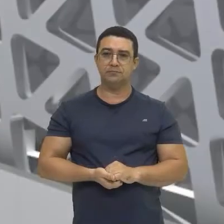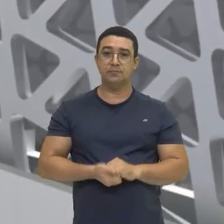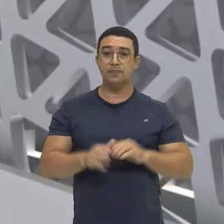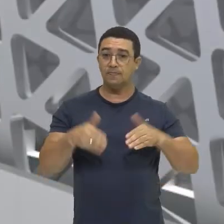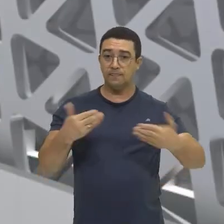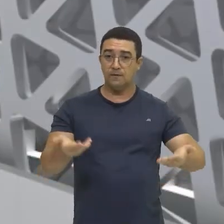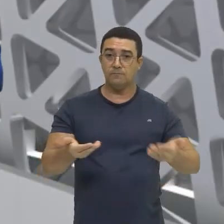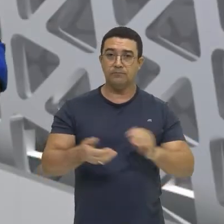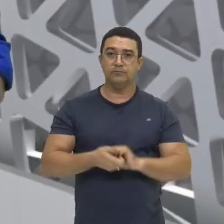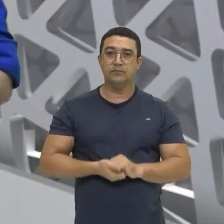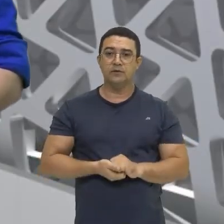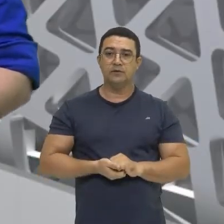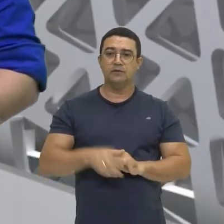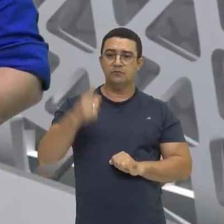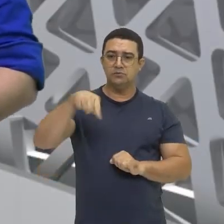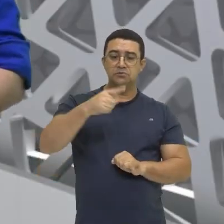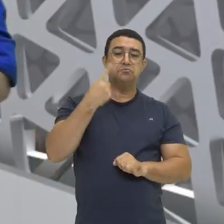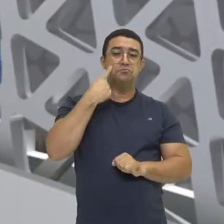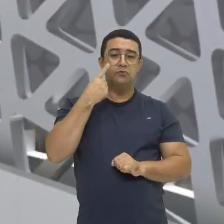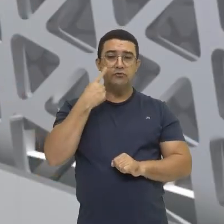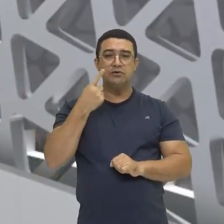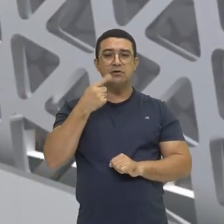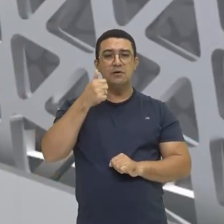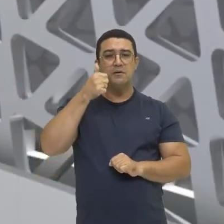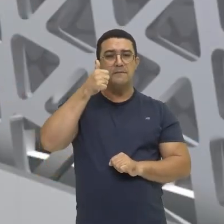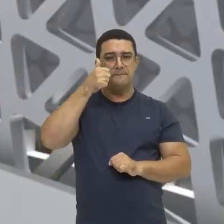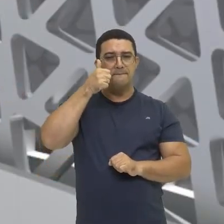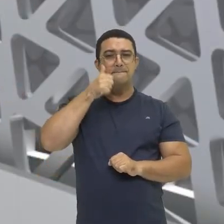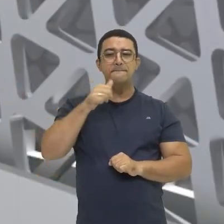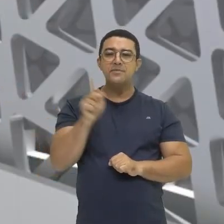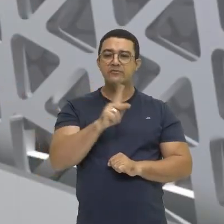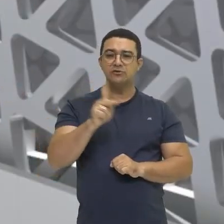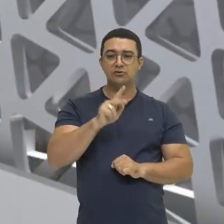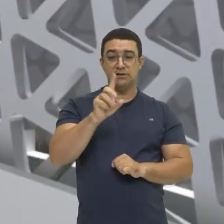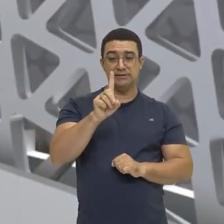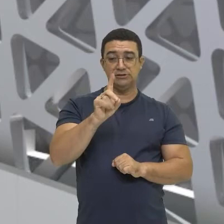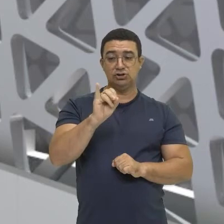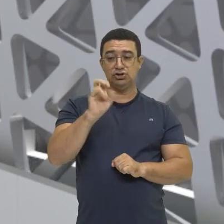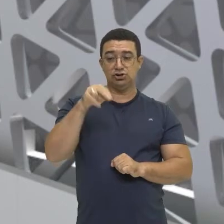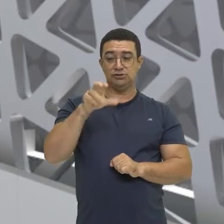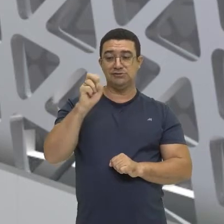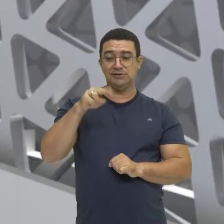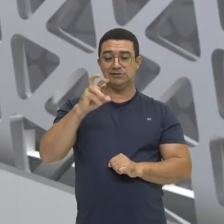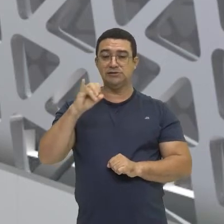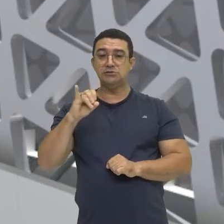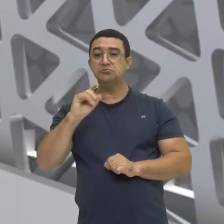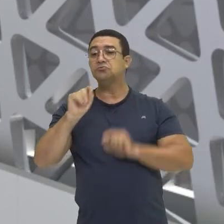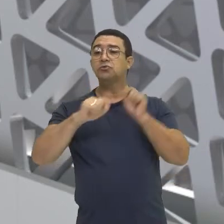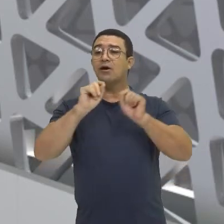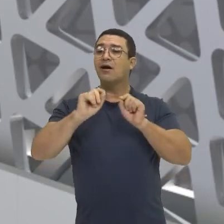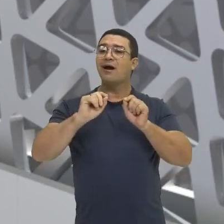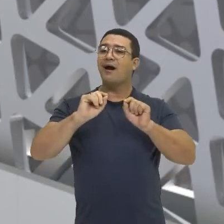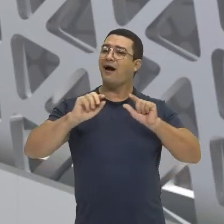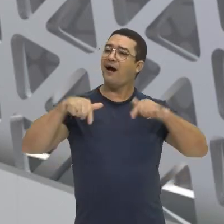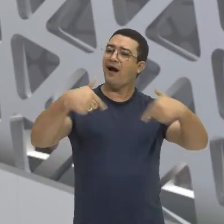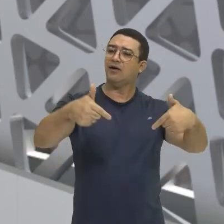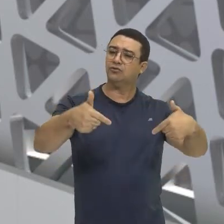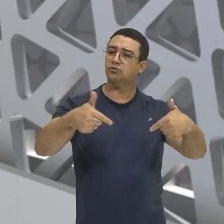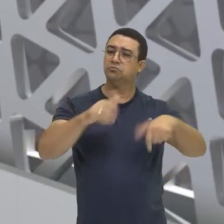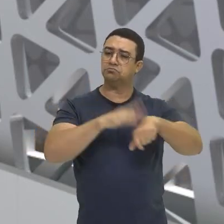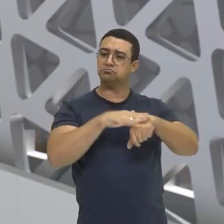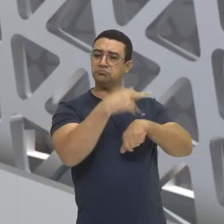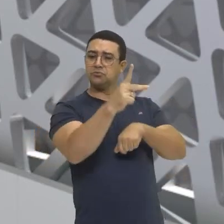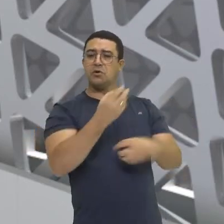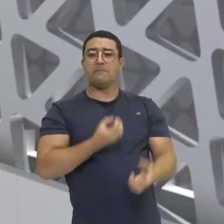Muito bem. Então, vocês viram aí a declamação da professora Dinanci sobre um dos atos do poema de Camões, que fala